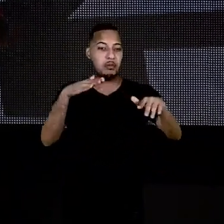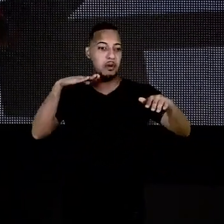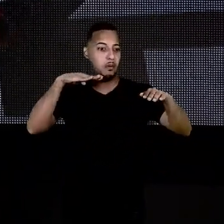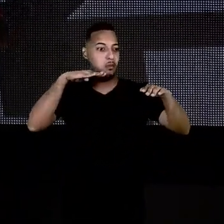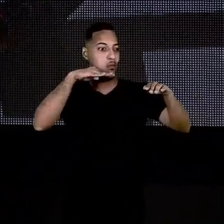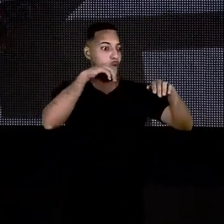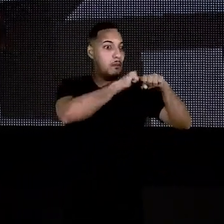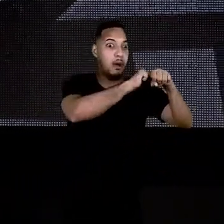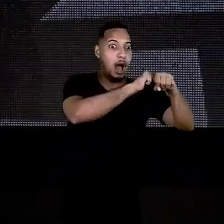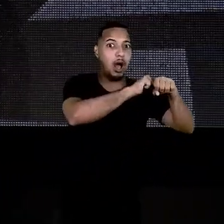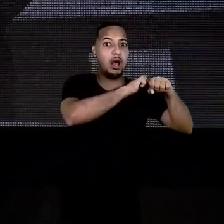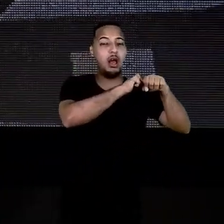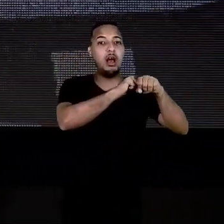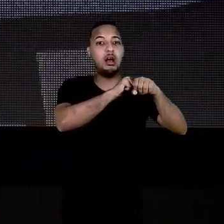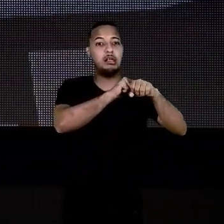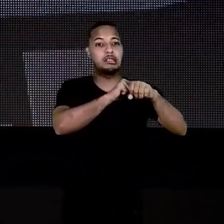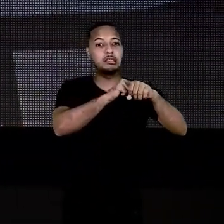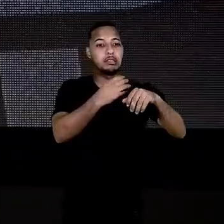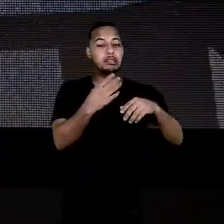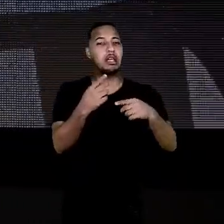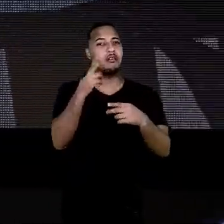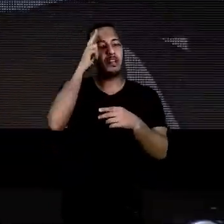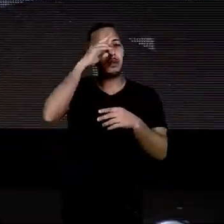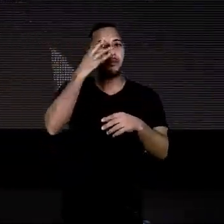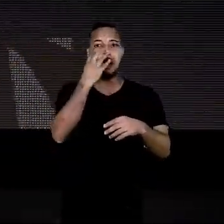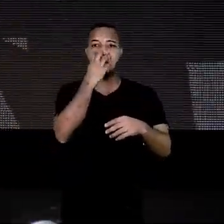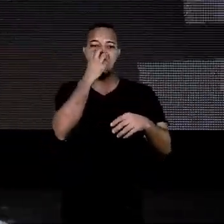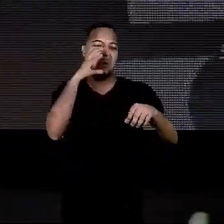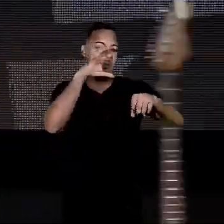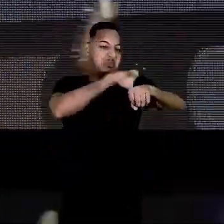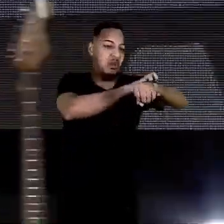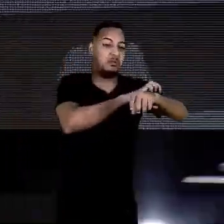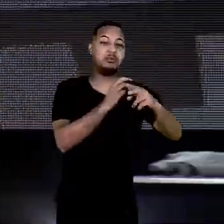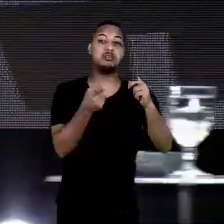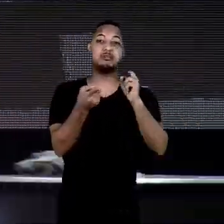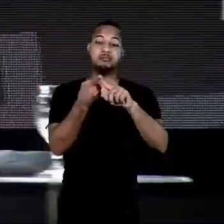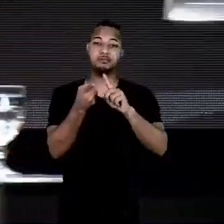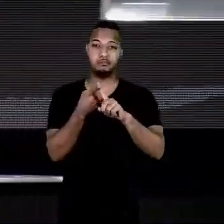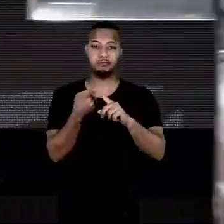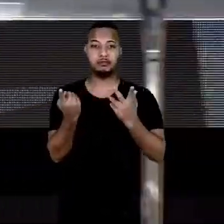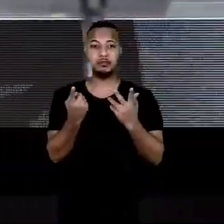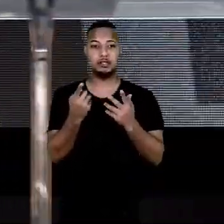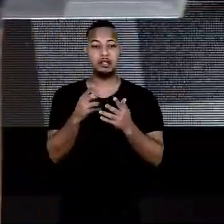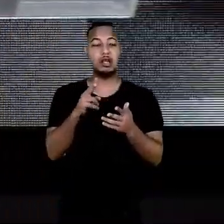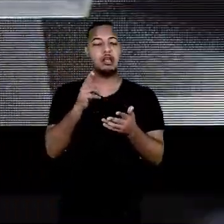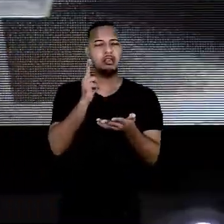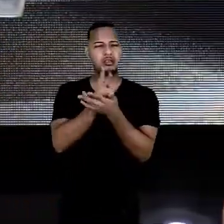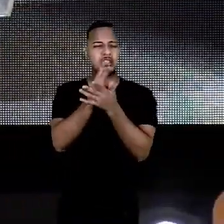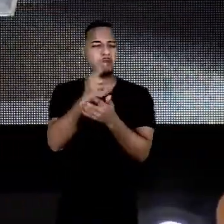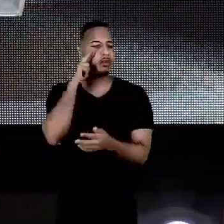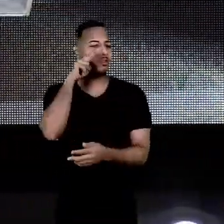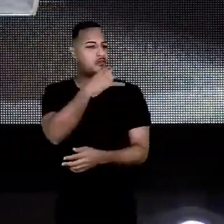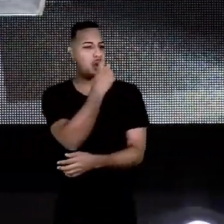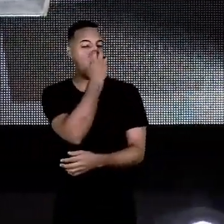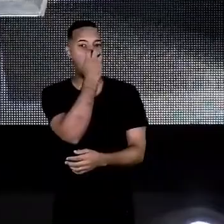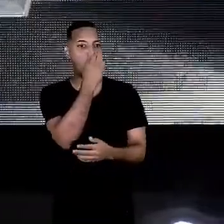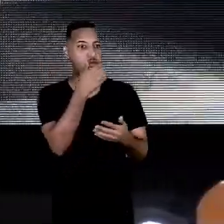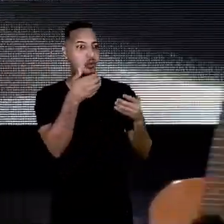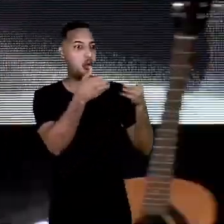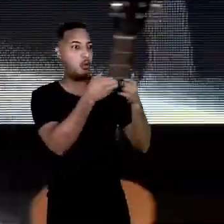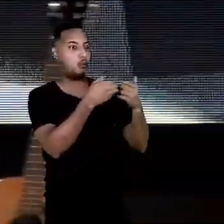do trauma da mordida. Então, toda vez que ela vê um cachorro, vai dizer assim: para lá, cão.